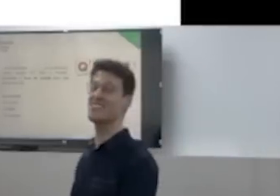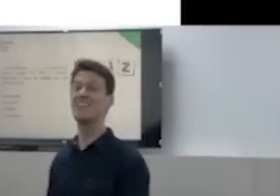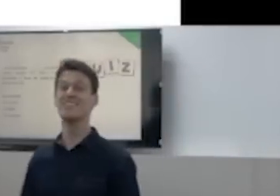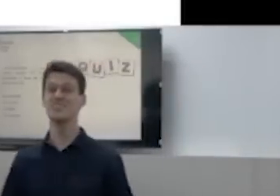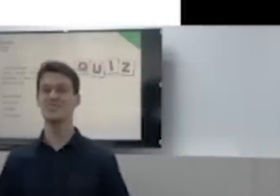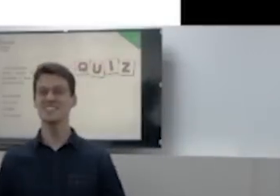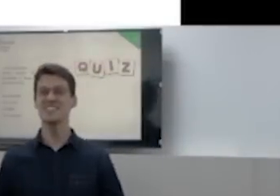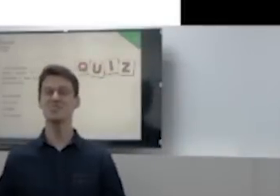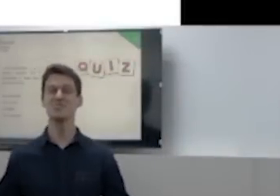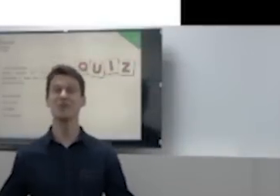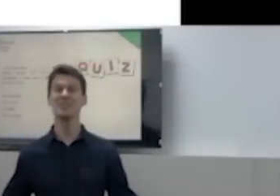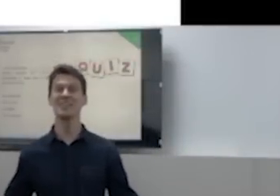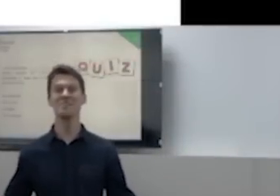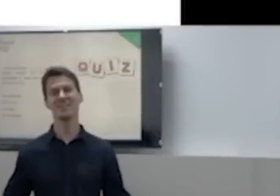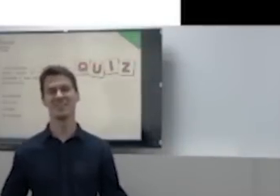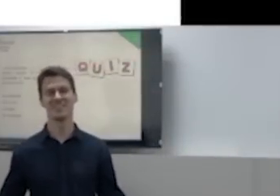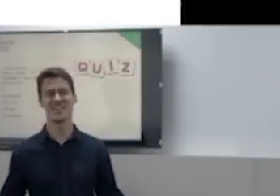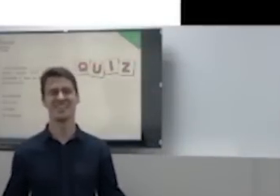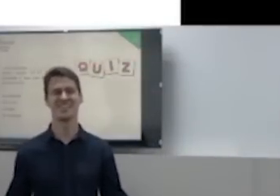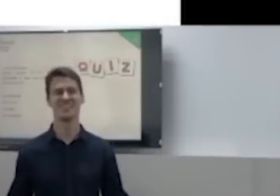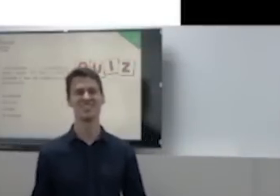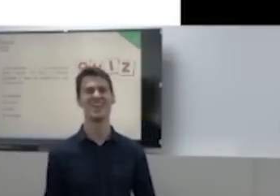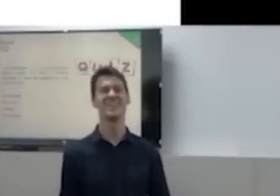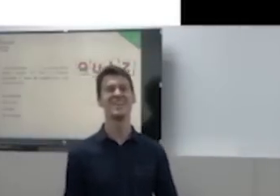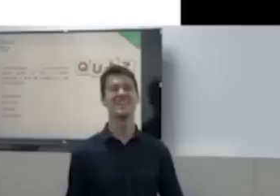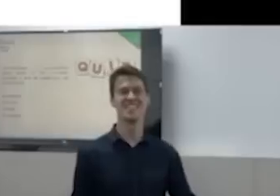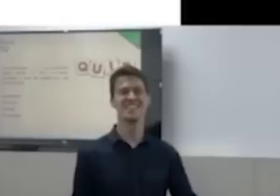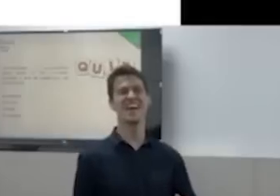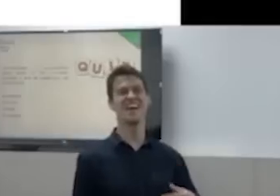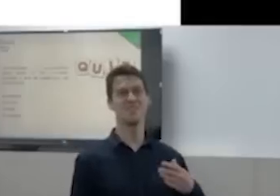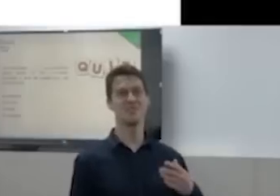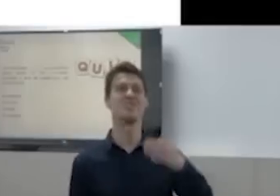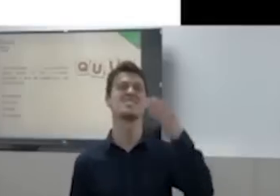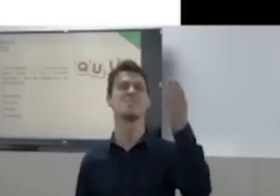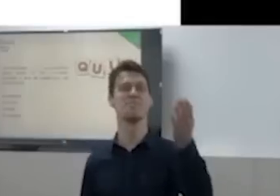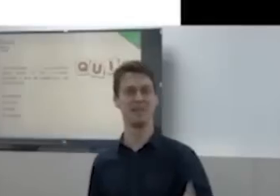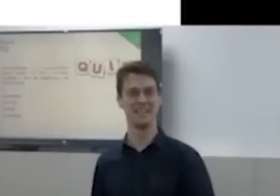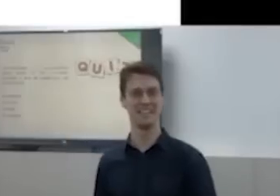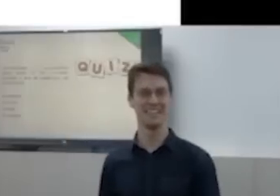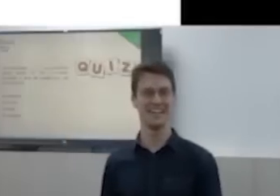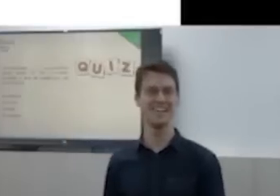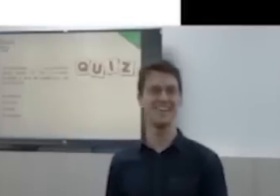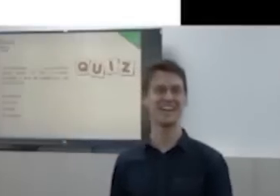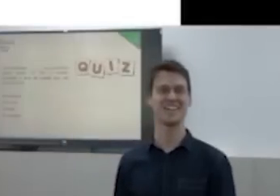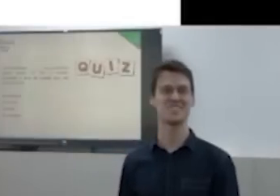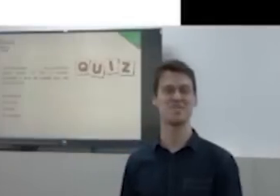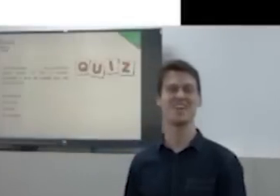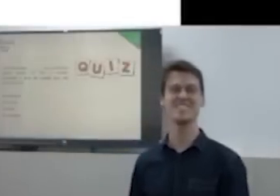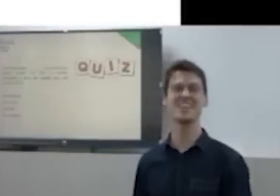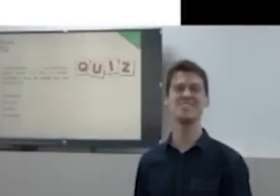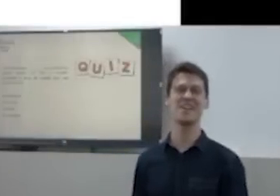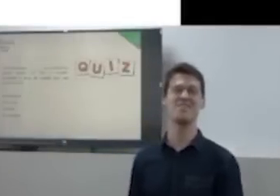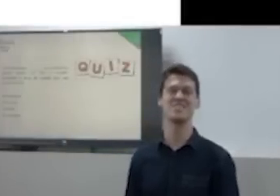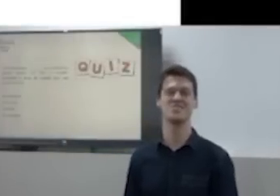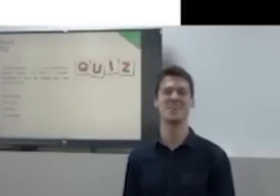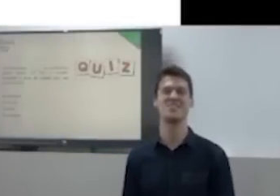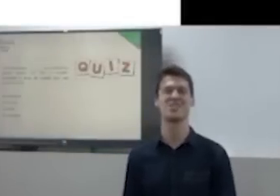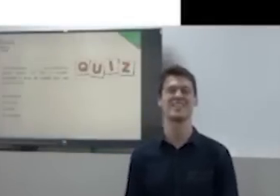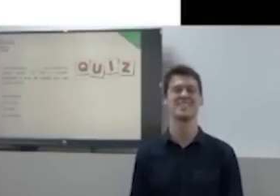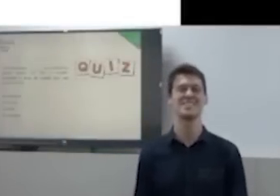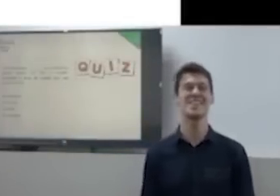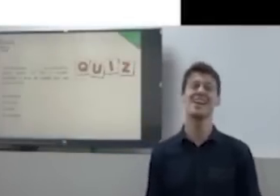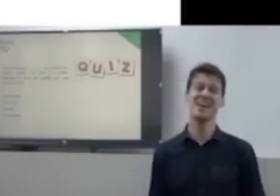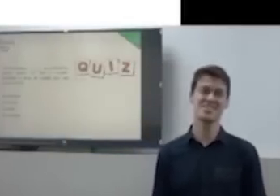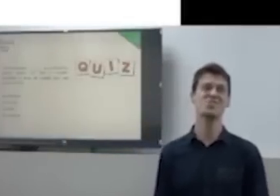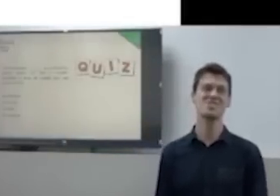Fácil, né, gente? A gente está falando sobre esse assunto, é o tema da nossa aula de hoje, né? Se a Terra fosse plana, olha lá a resposta, parabéns